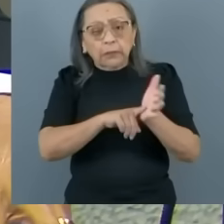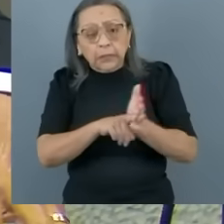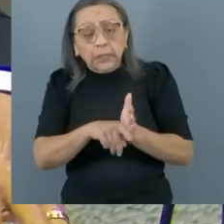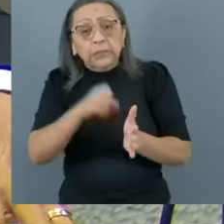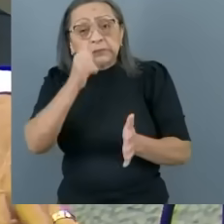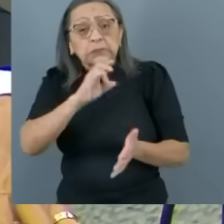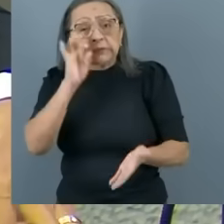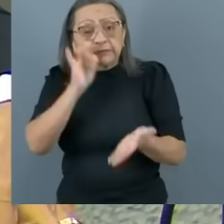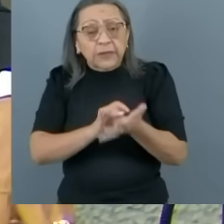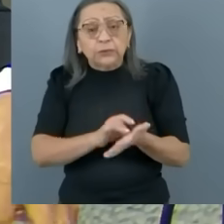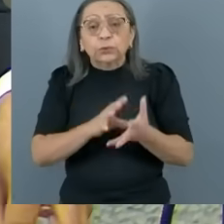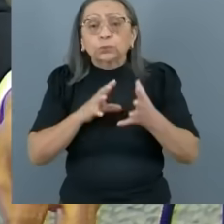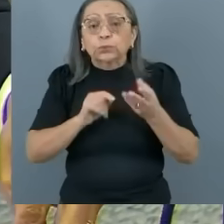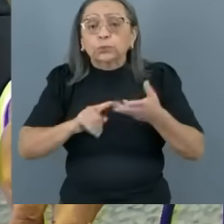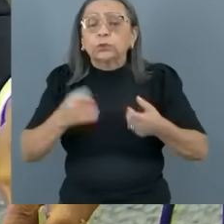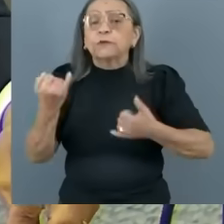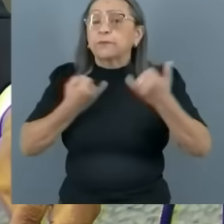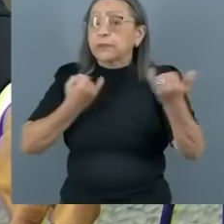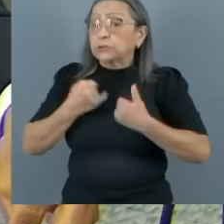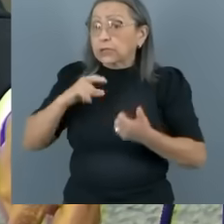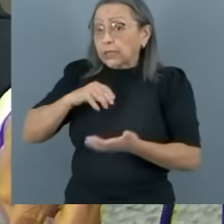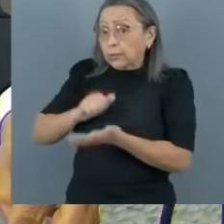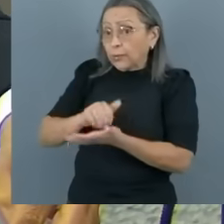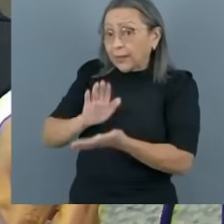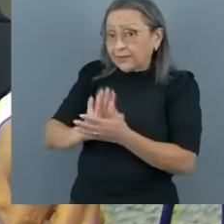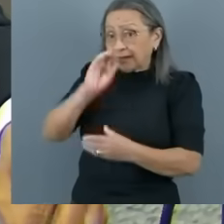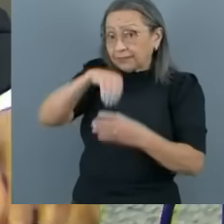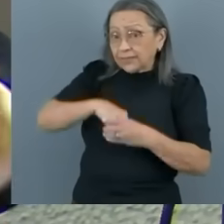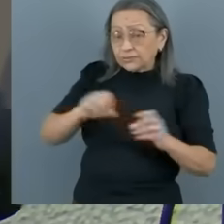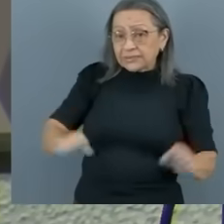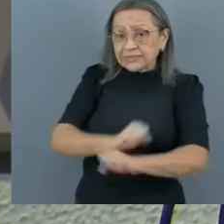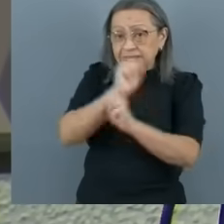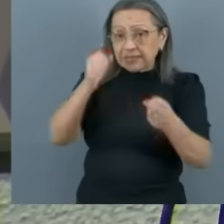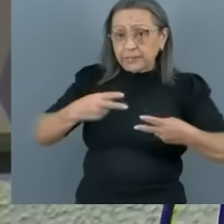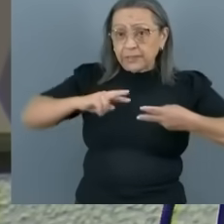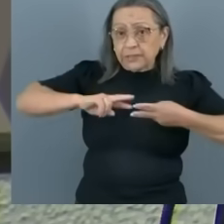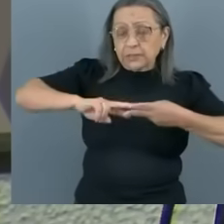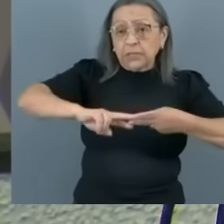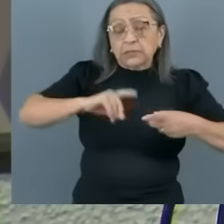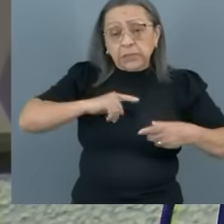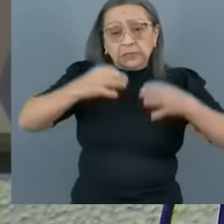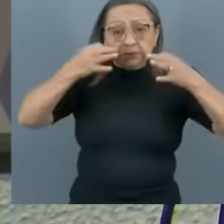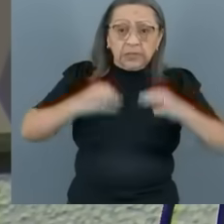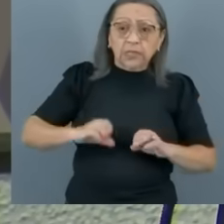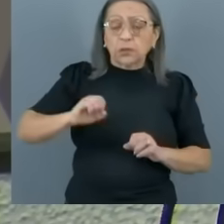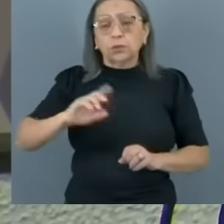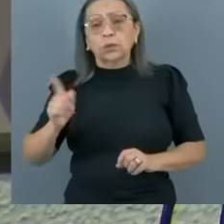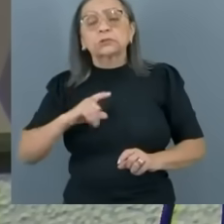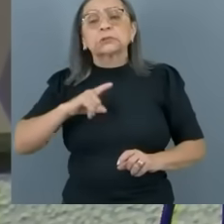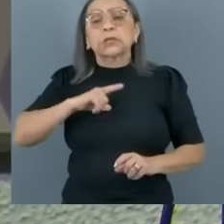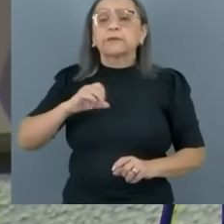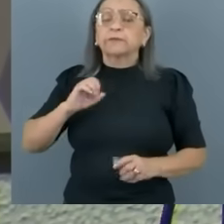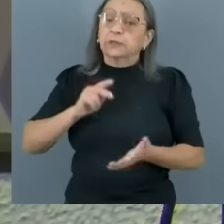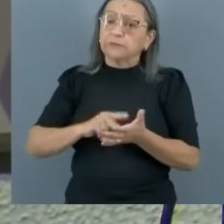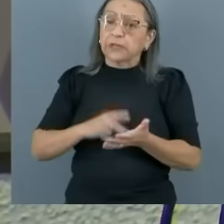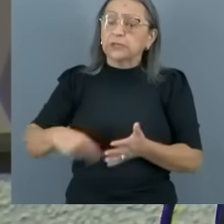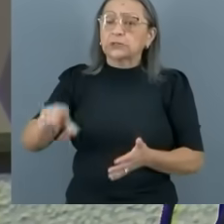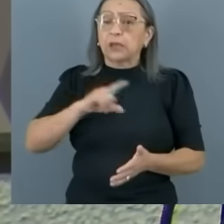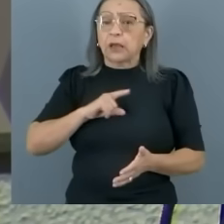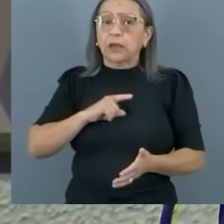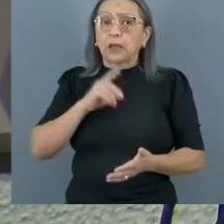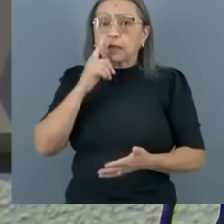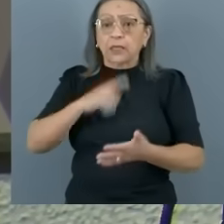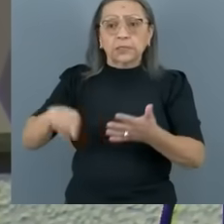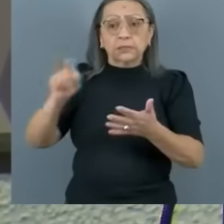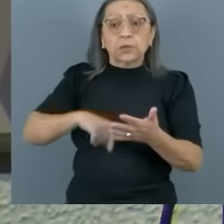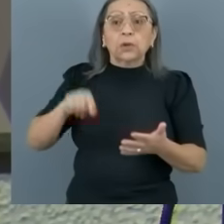as informações que estavam no cadastro do INSS estão regulares ou não, se houve, na verdade, a rescisão ou não por